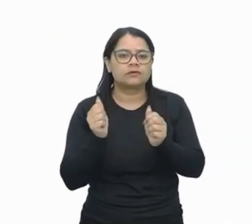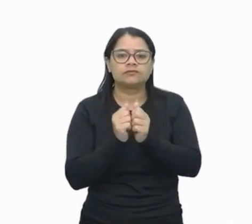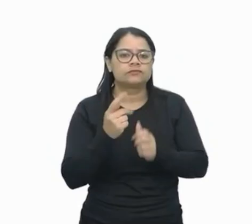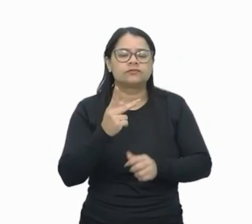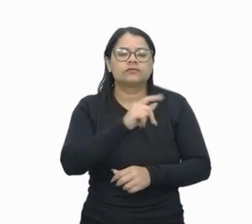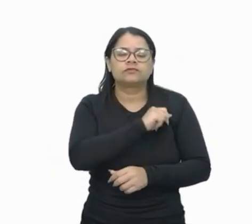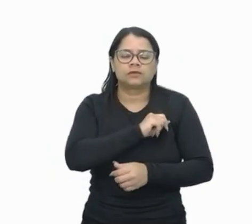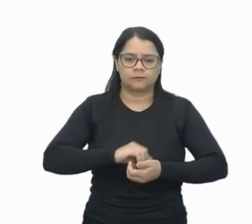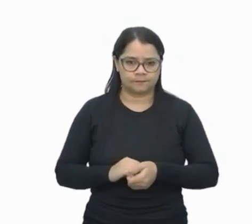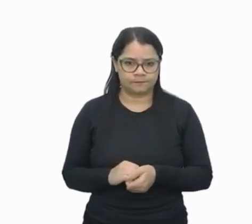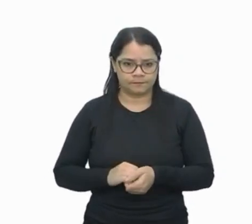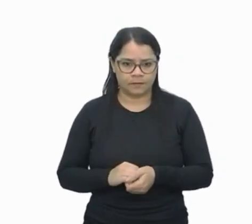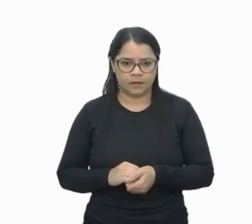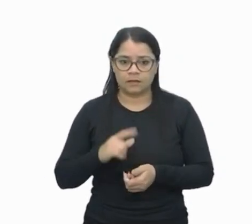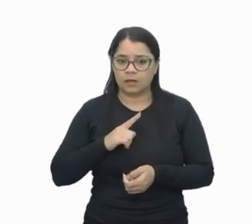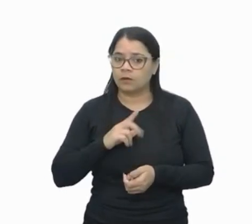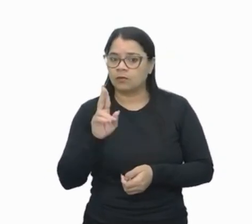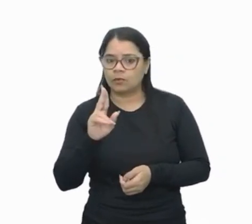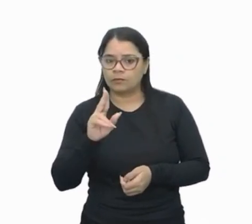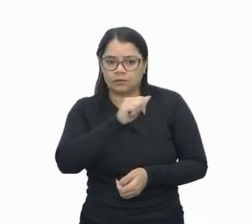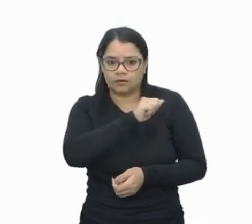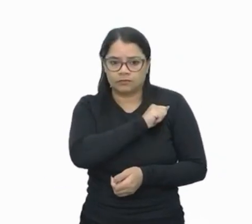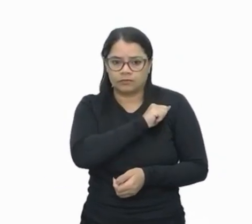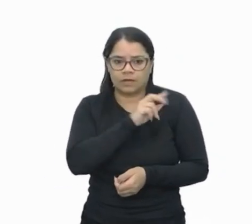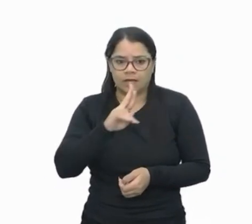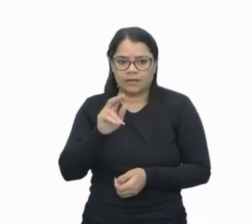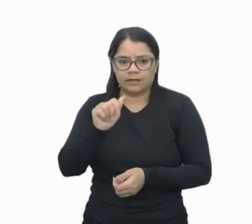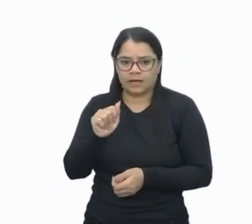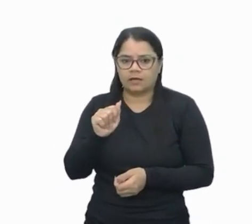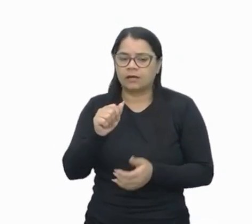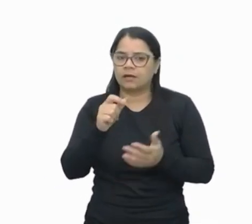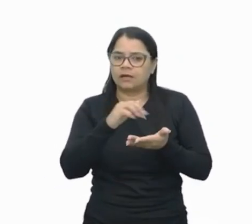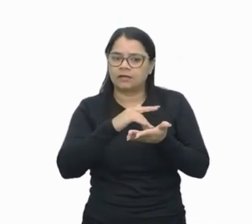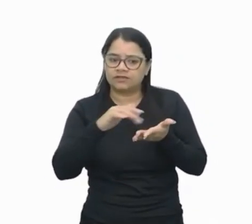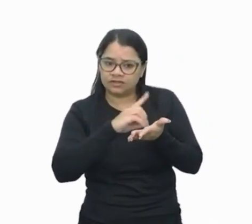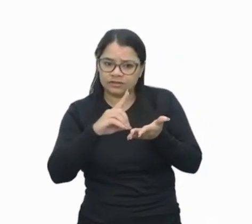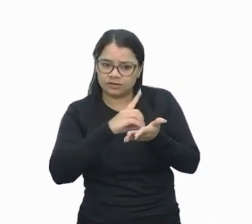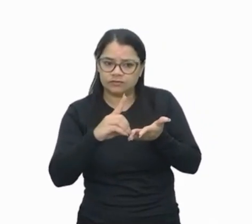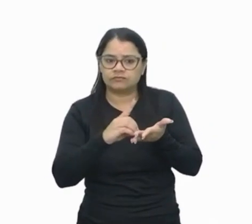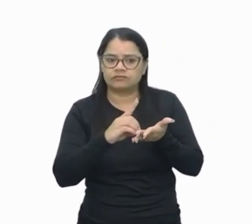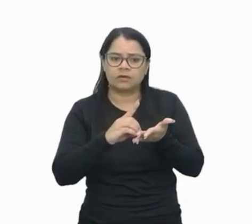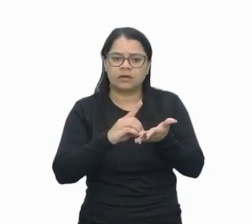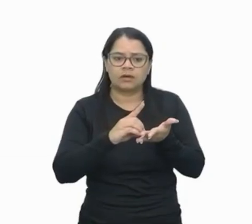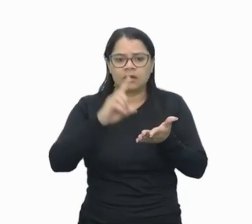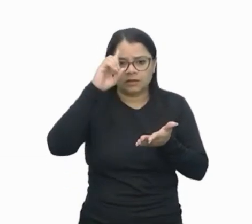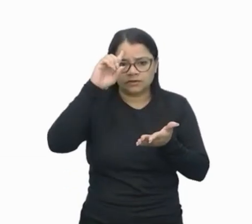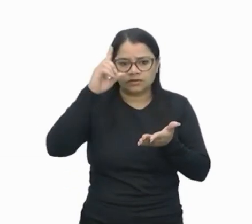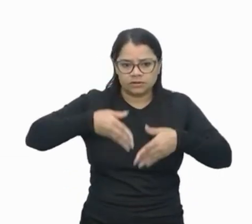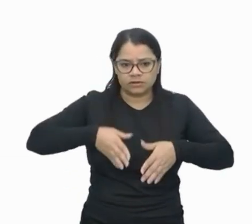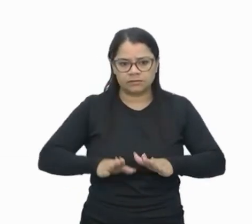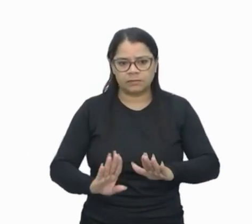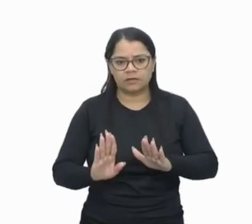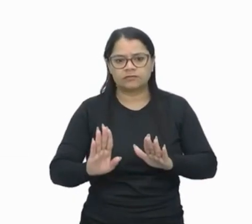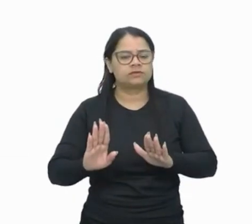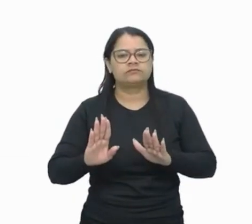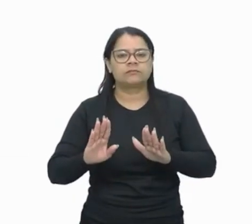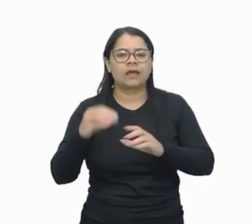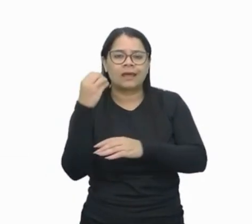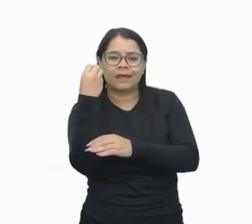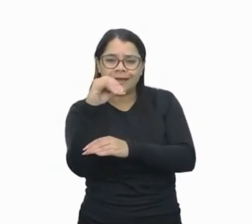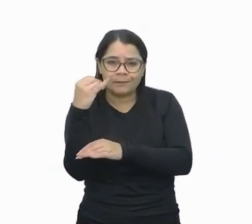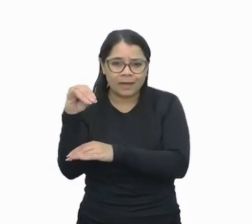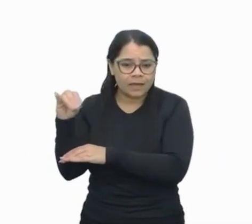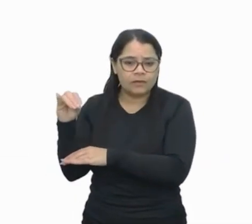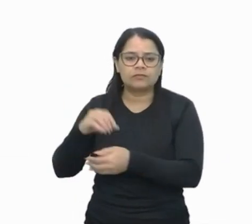perdão. Tem o nome do aluno, seu RA, dígito, data de nascimento, seus e-mails institucionais e sua senha de acesso,